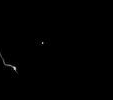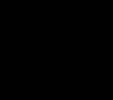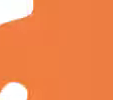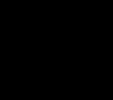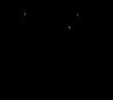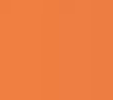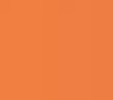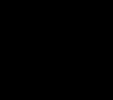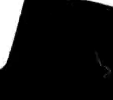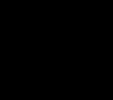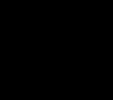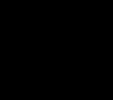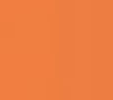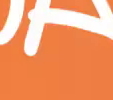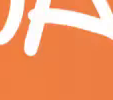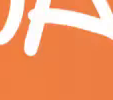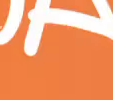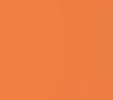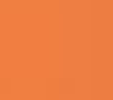o